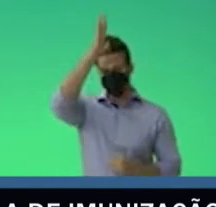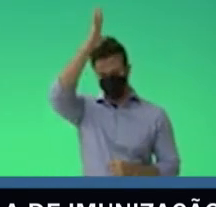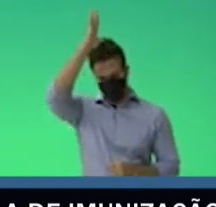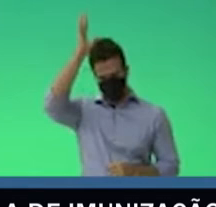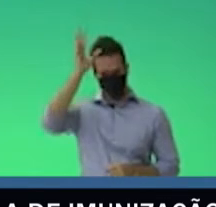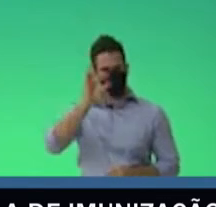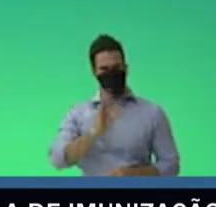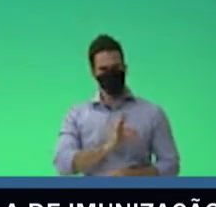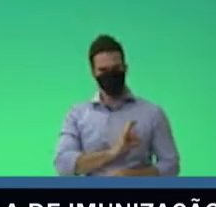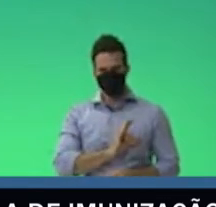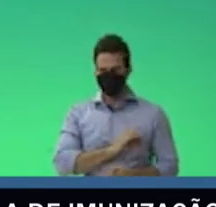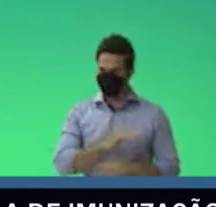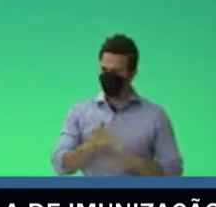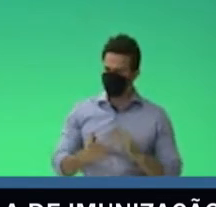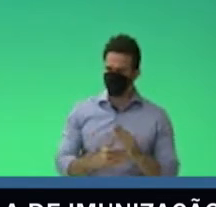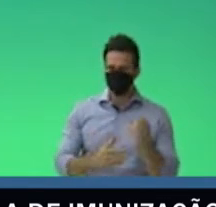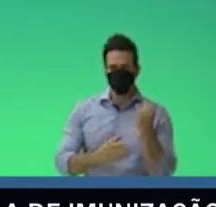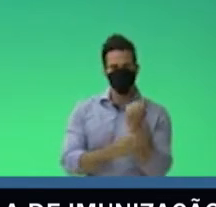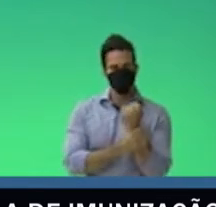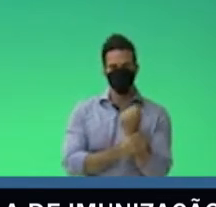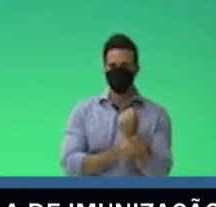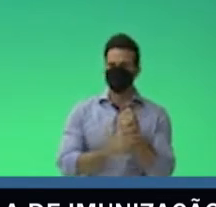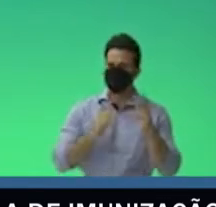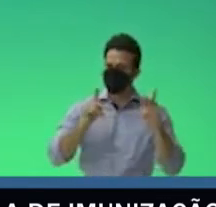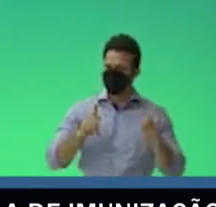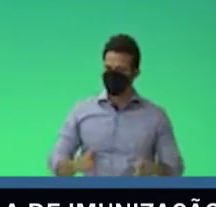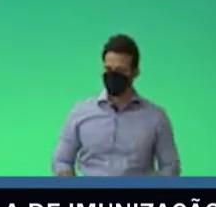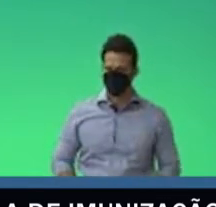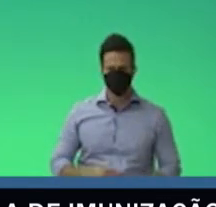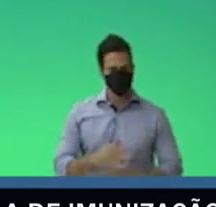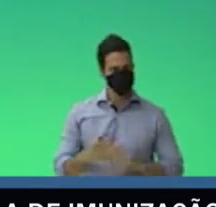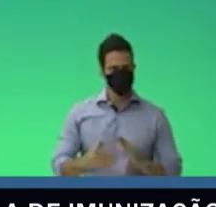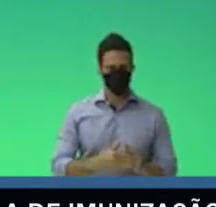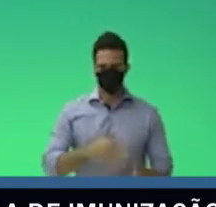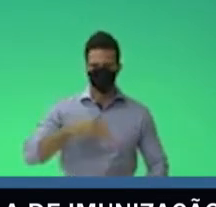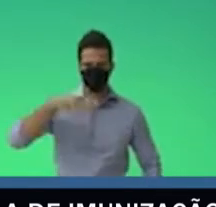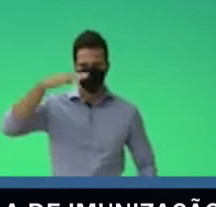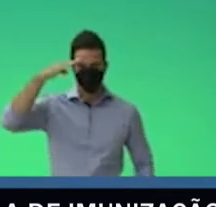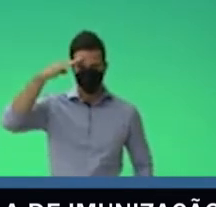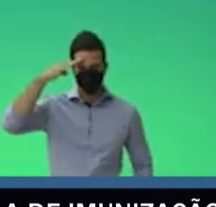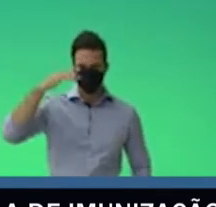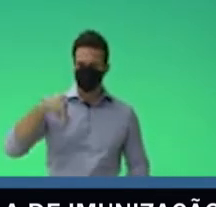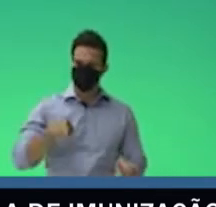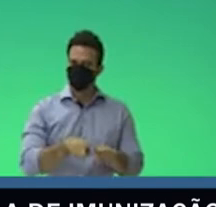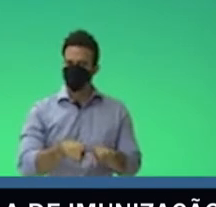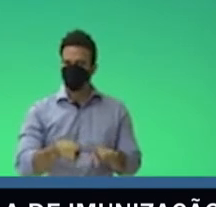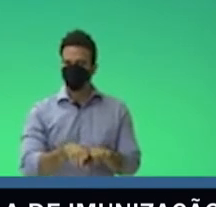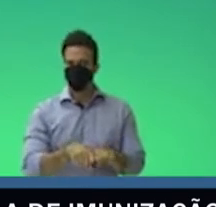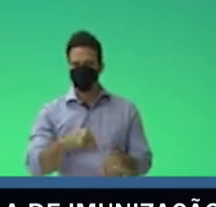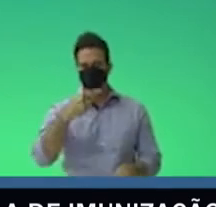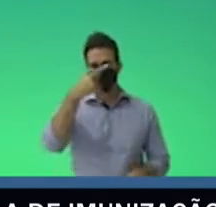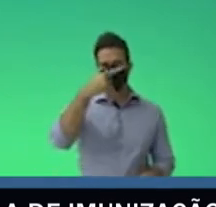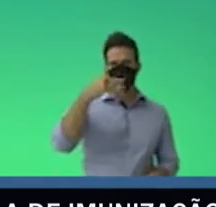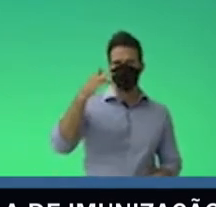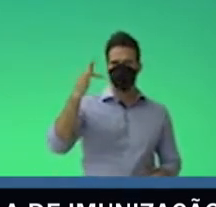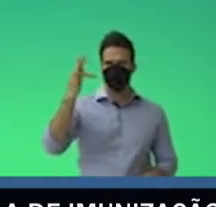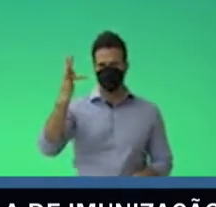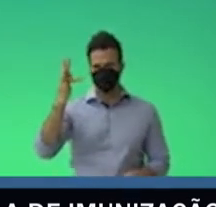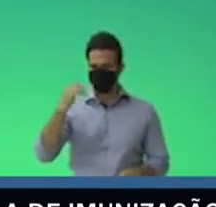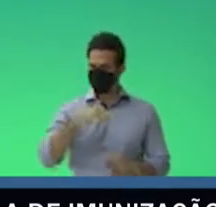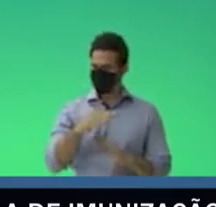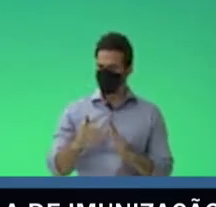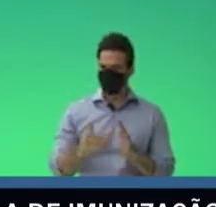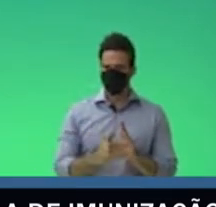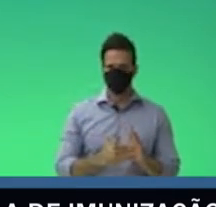corpo o corpo de Bombeiros Militar Polícia Civil Polícia Militar Polícia Rodoviária Federal Polícia